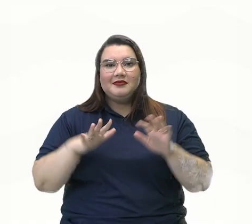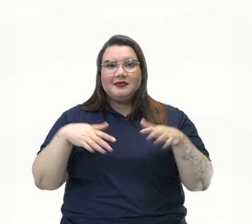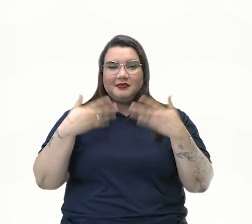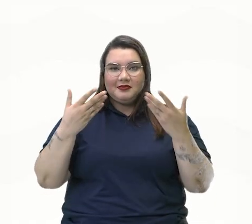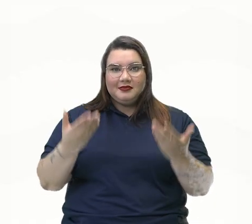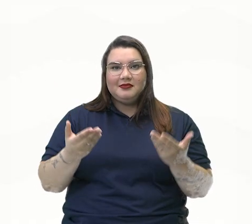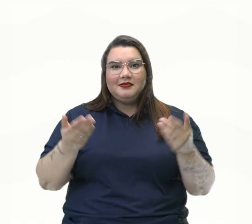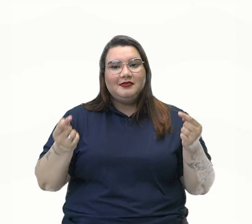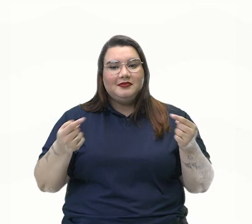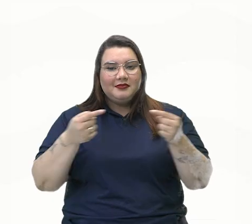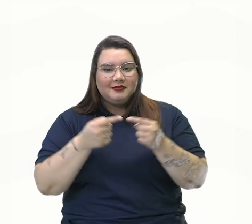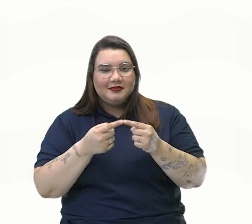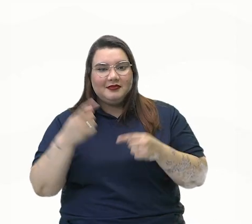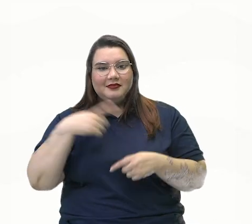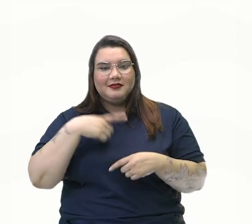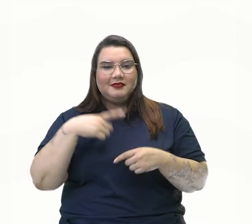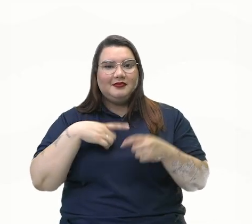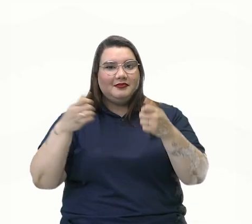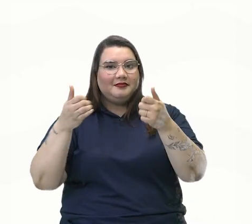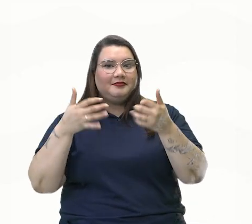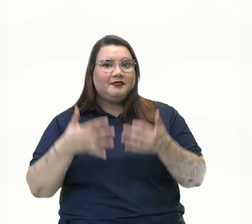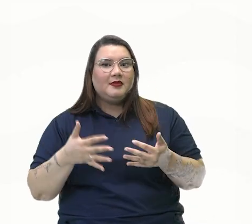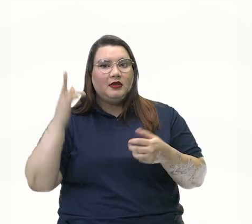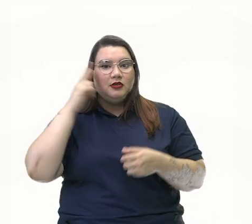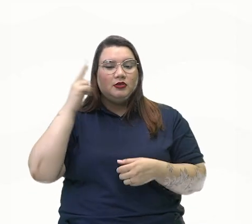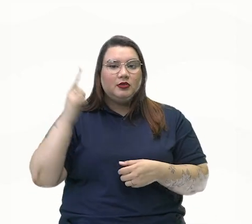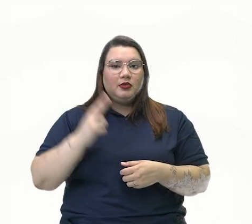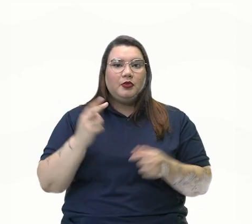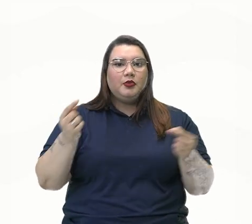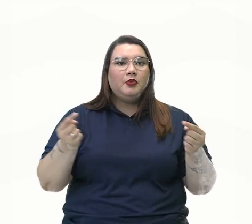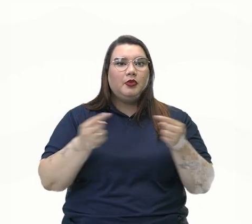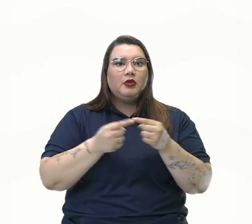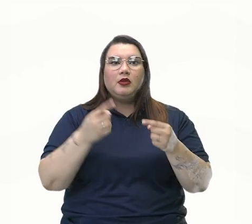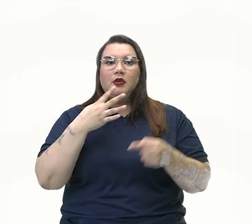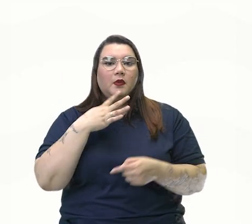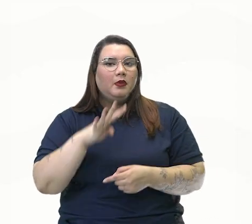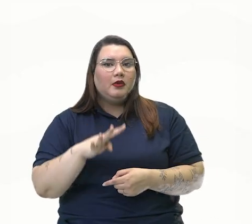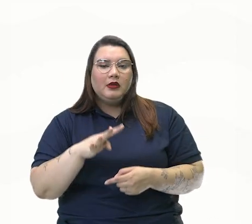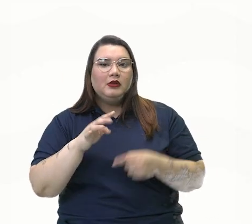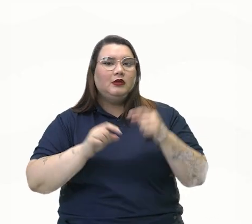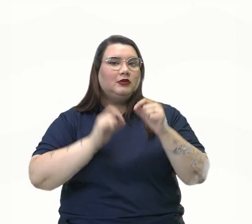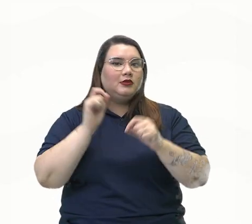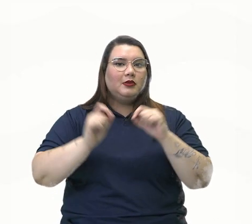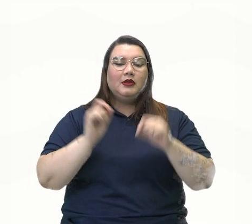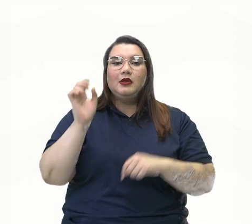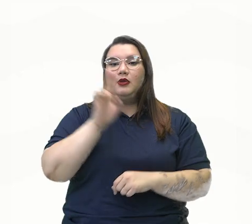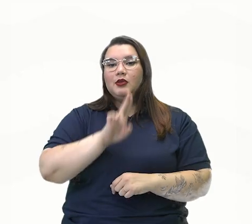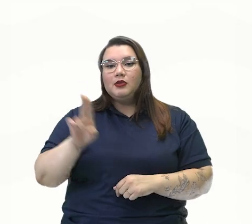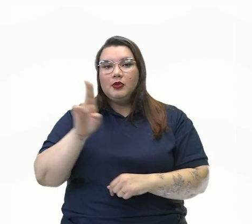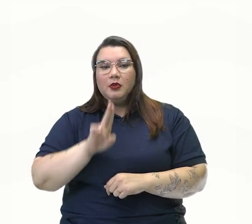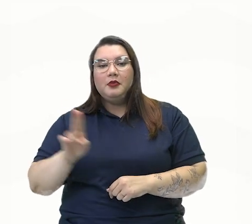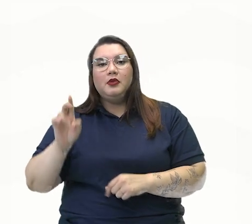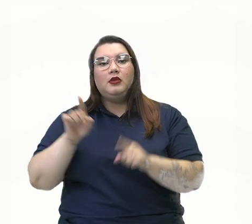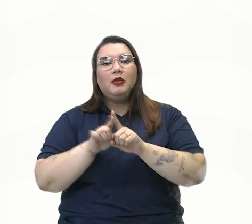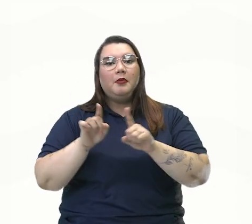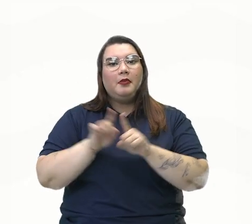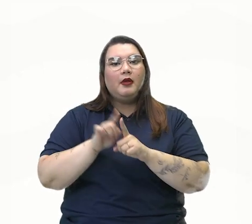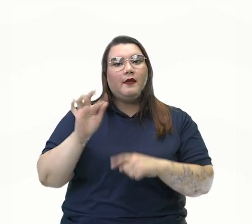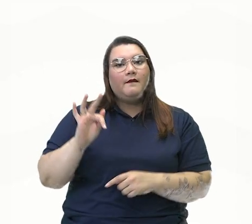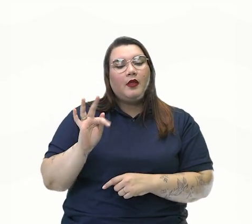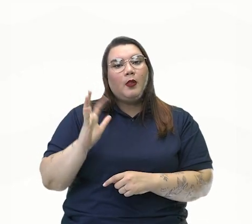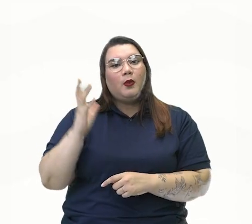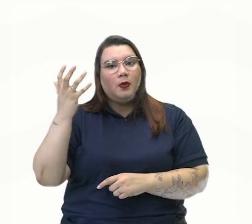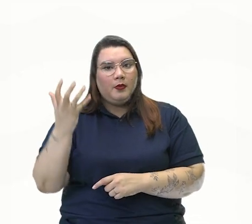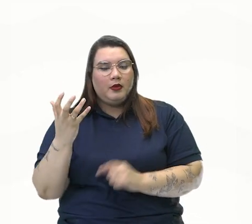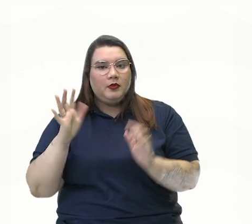Claro que nesse momento que a gente está falando da história, eles não conheciam esses nomes aí, esse